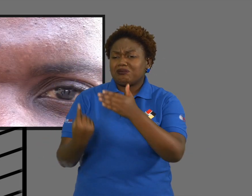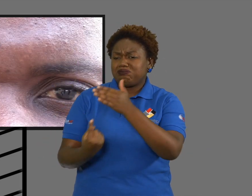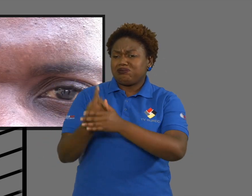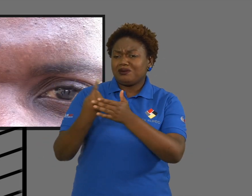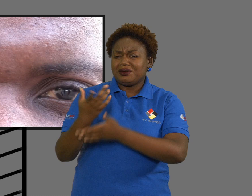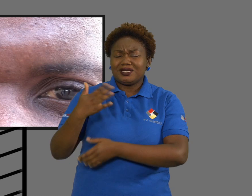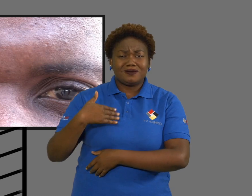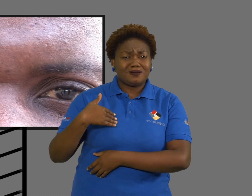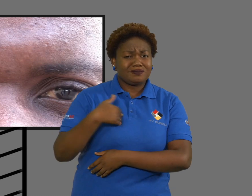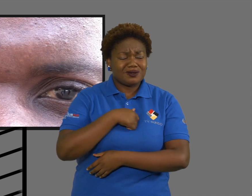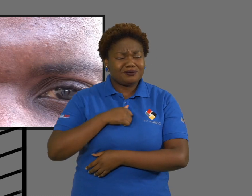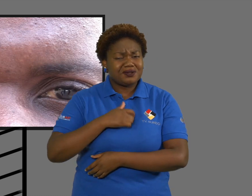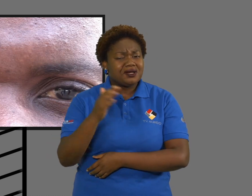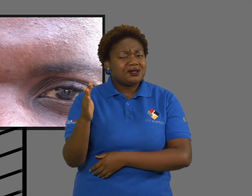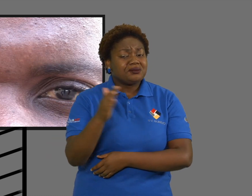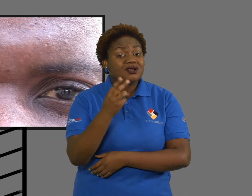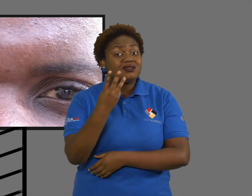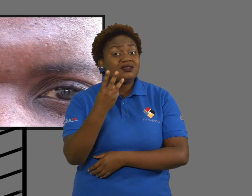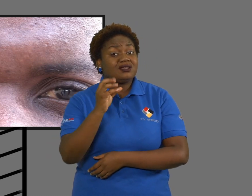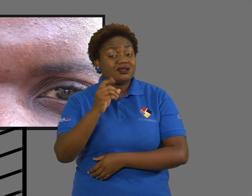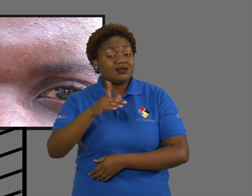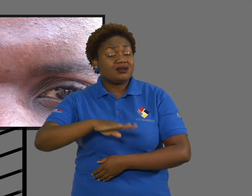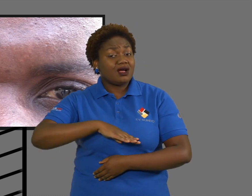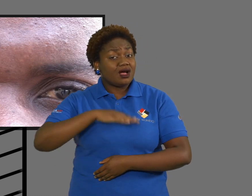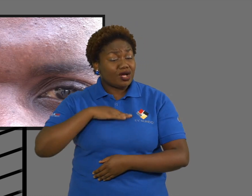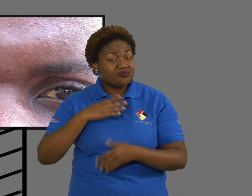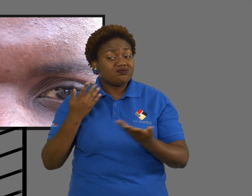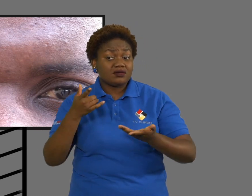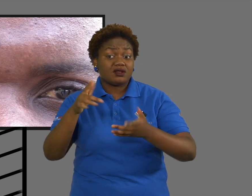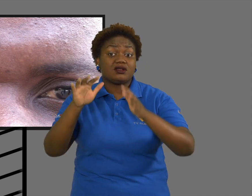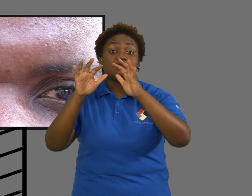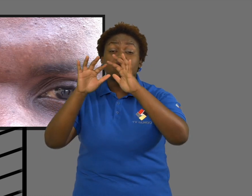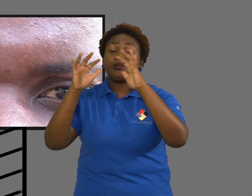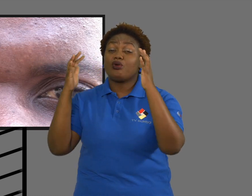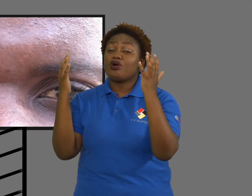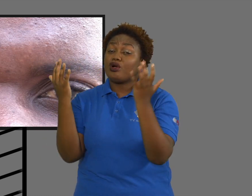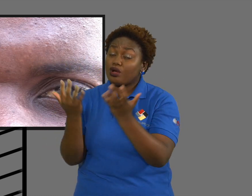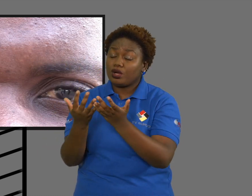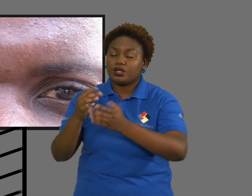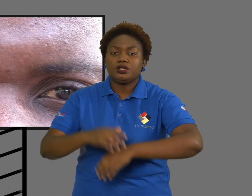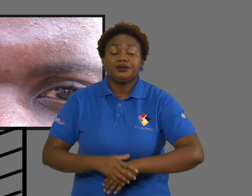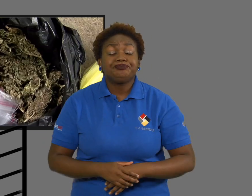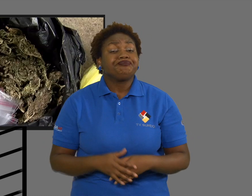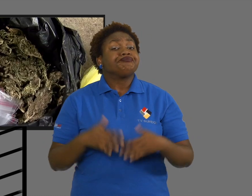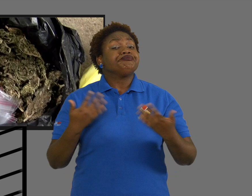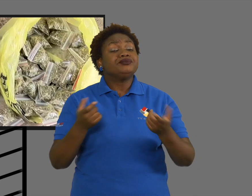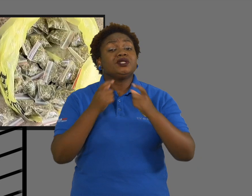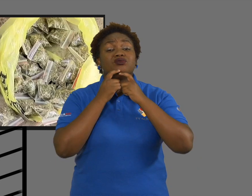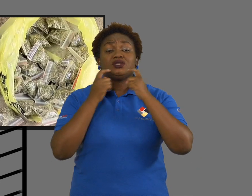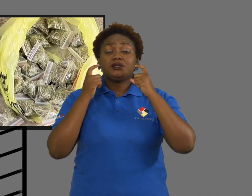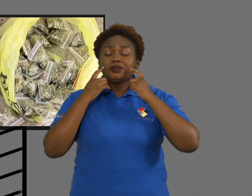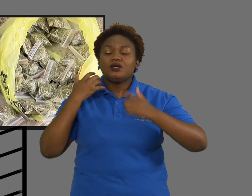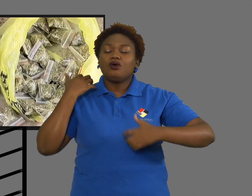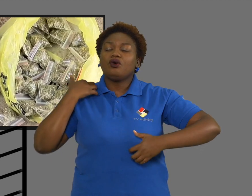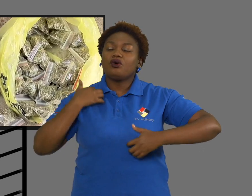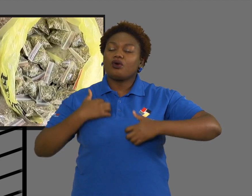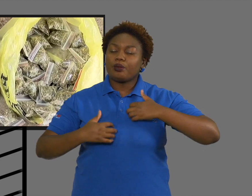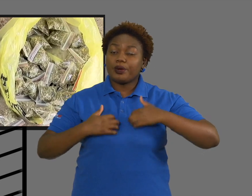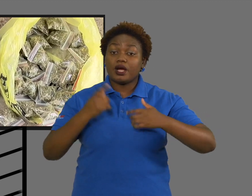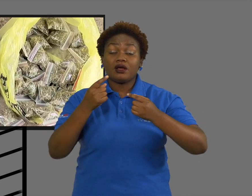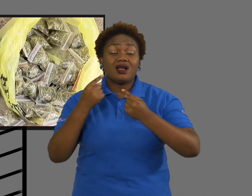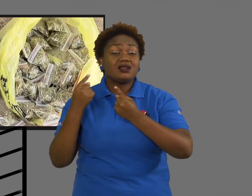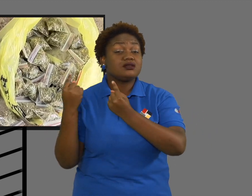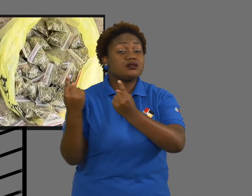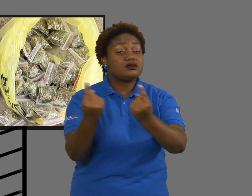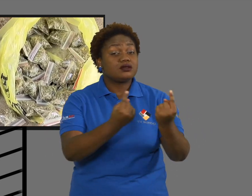suicídio como a segunda maior causa de morte em jovens com menos de 30 anos de idade no mundo. Casos de